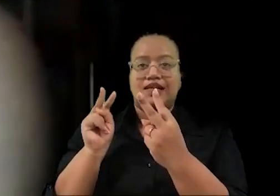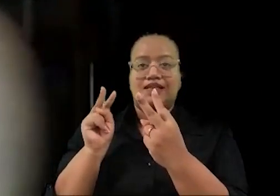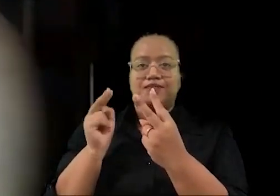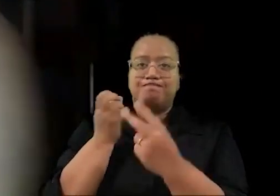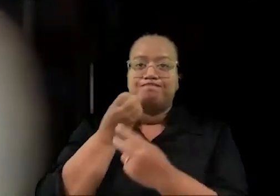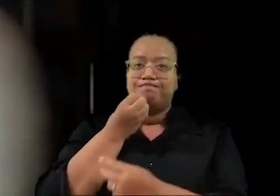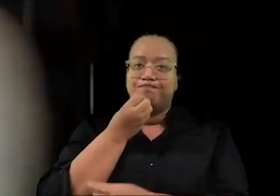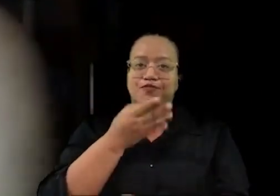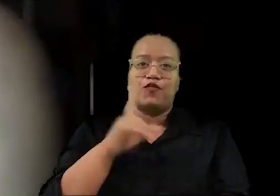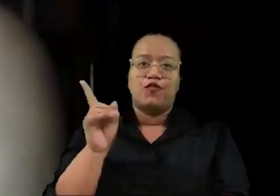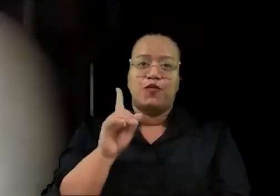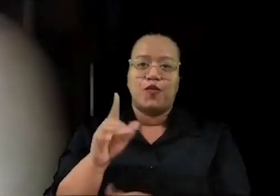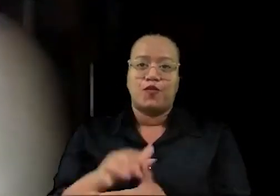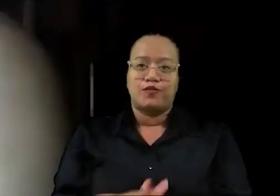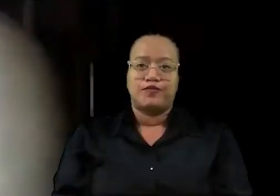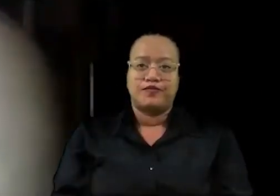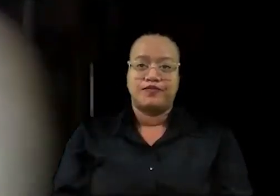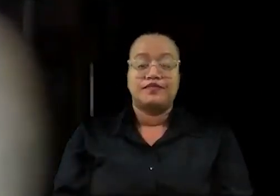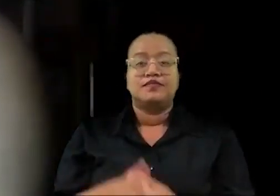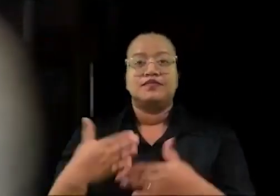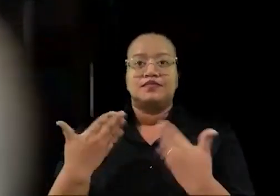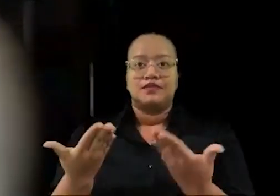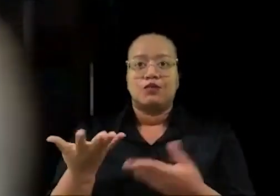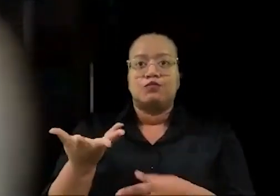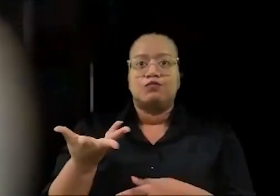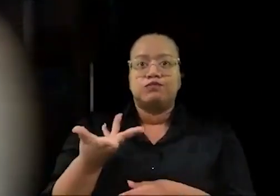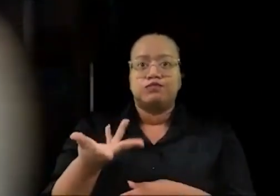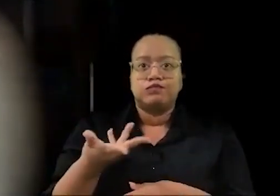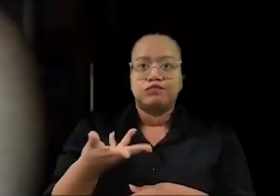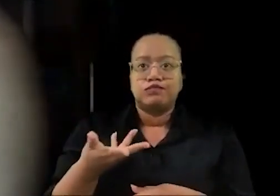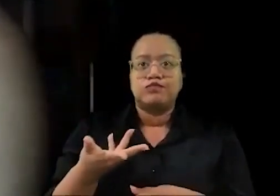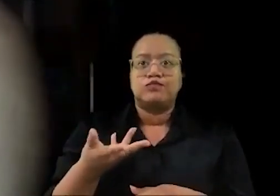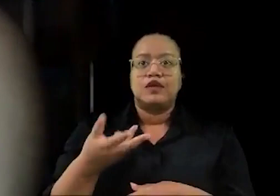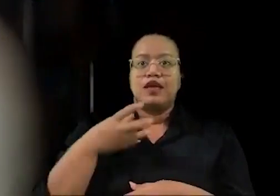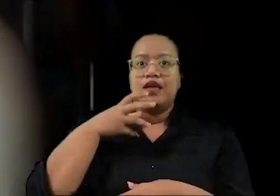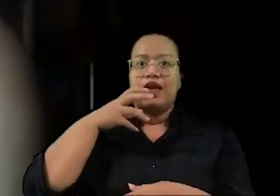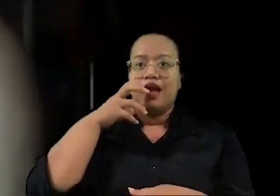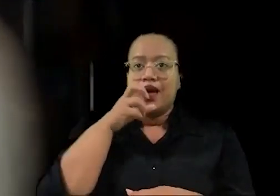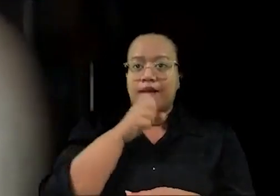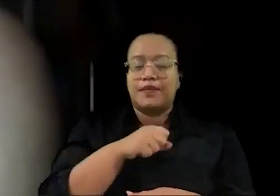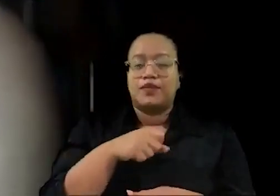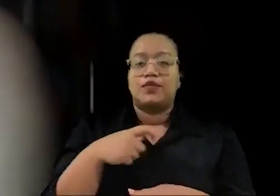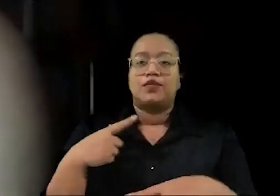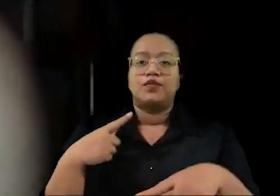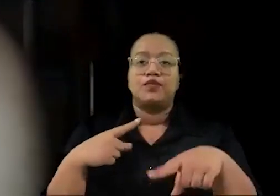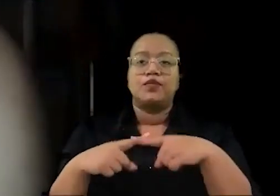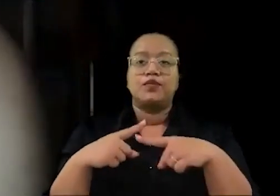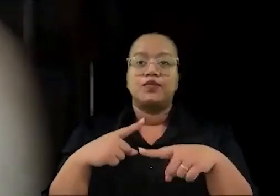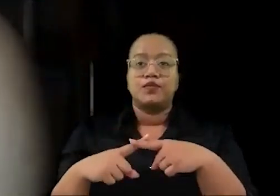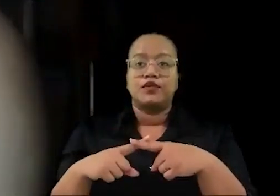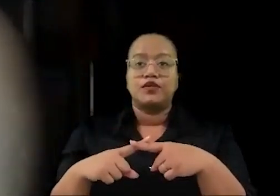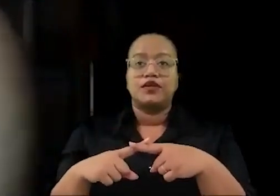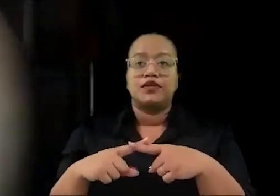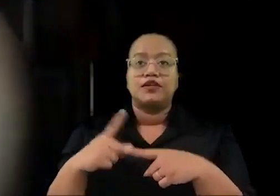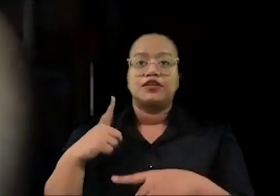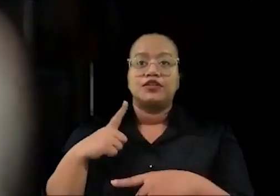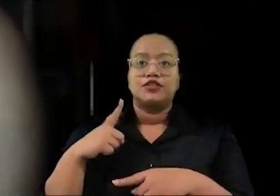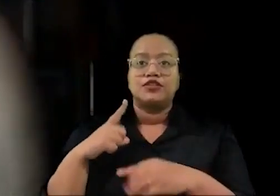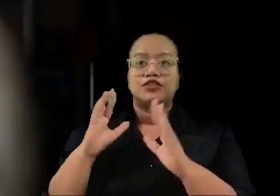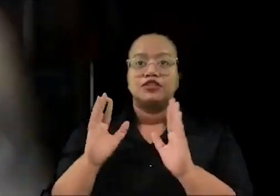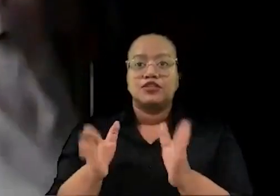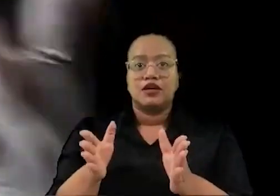gente teve que correr muito mais, porque a gente já tinha e teve que, e viu